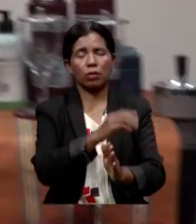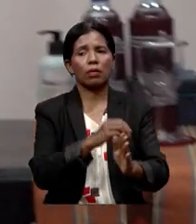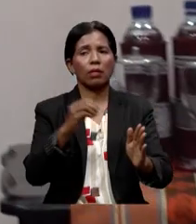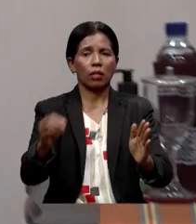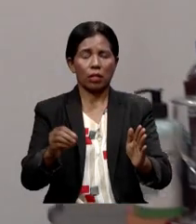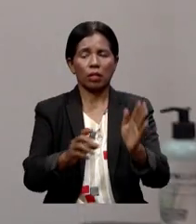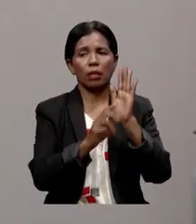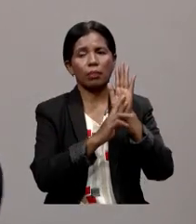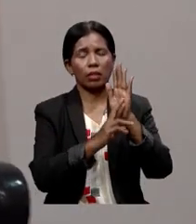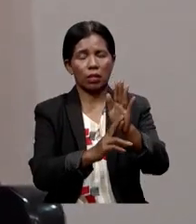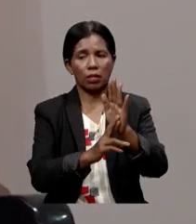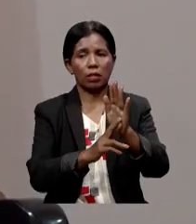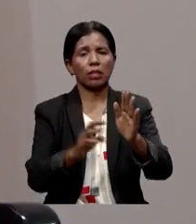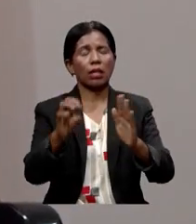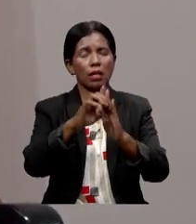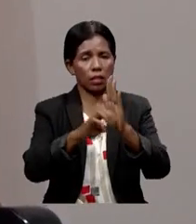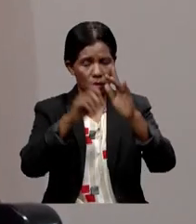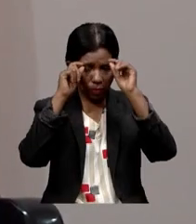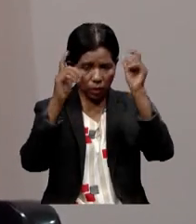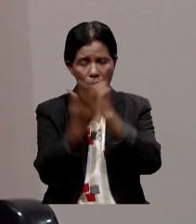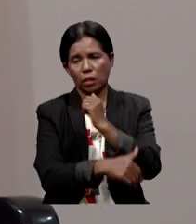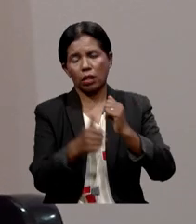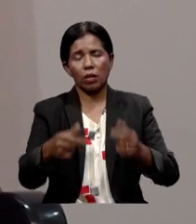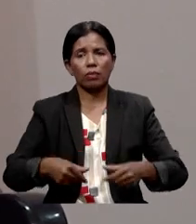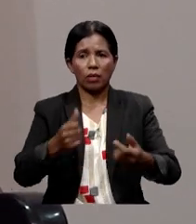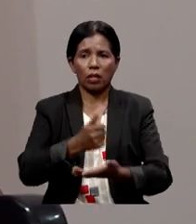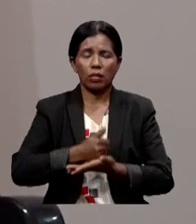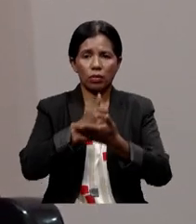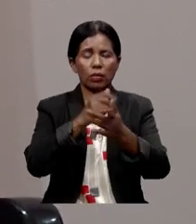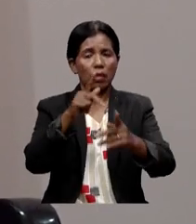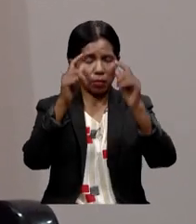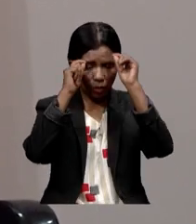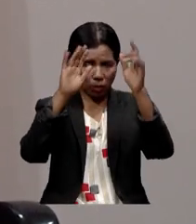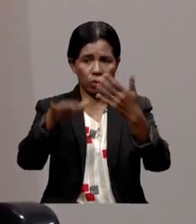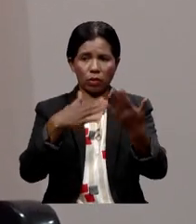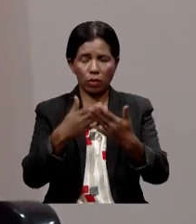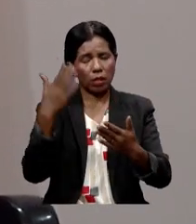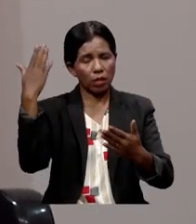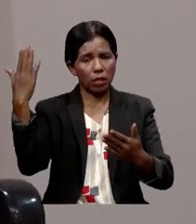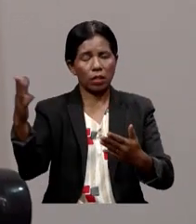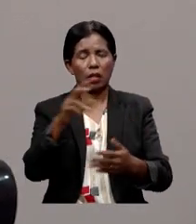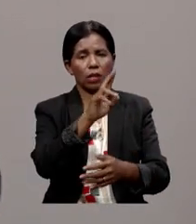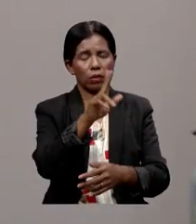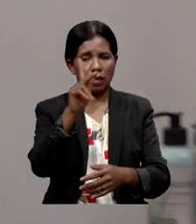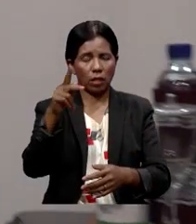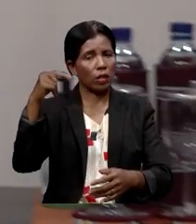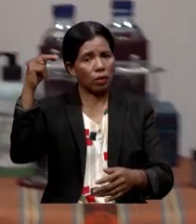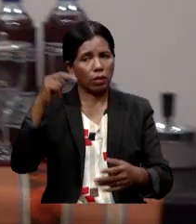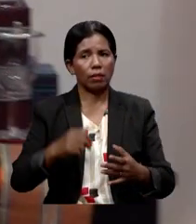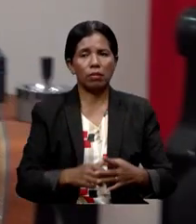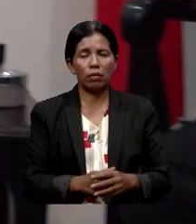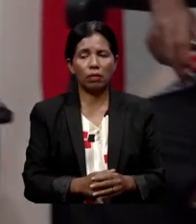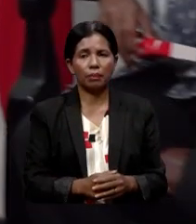Ato representa de dia que está Timor-Leste e a Relir, onde foi assistência para Timor-Leste e a Belfast, Irlanda Norte. E,